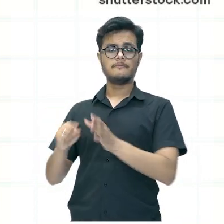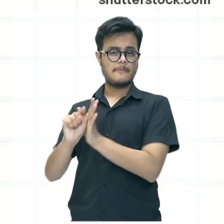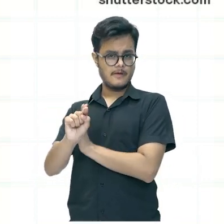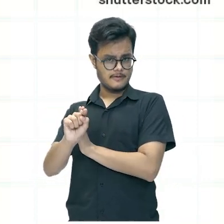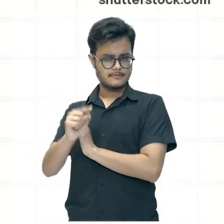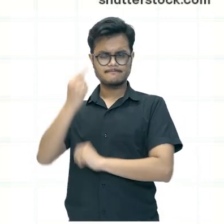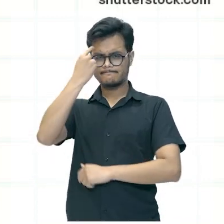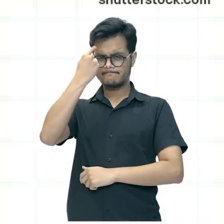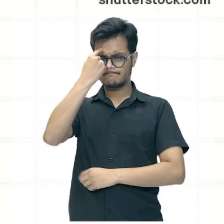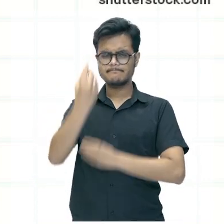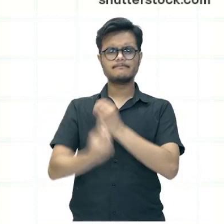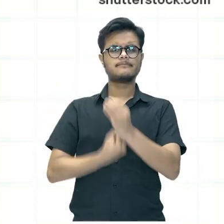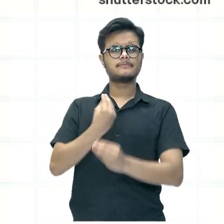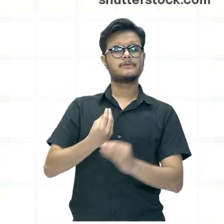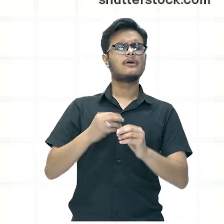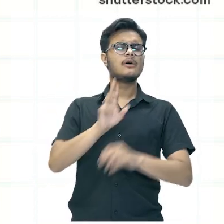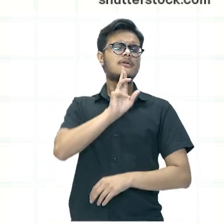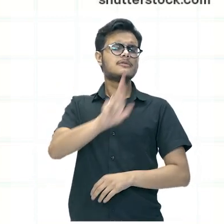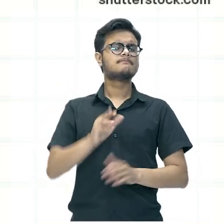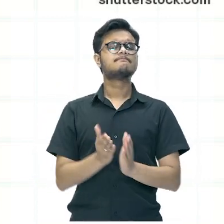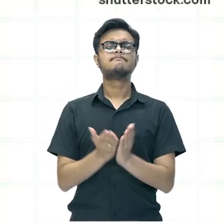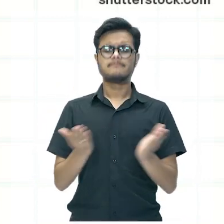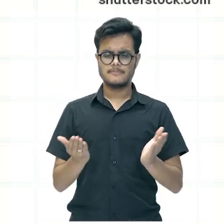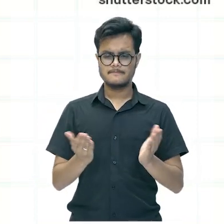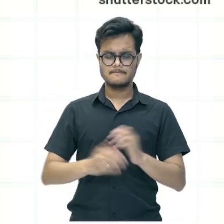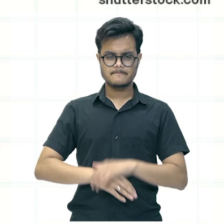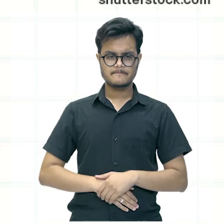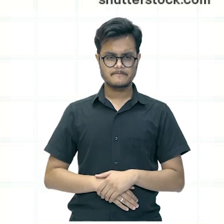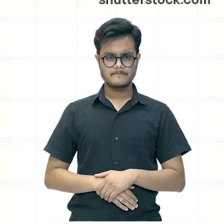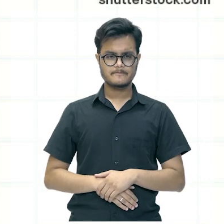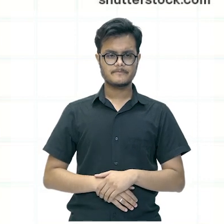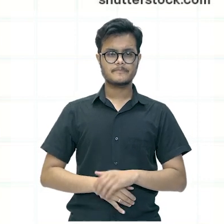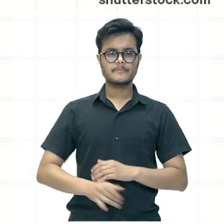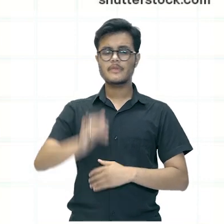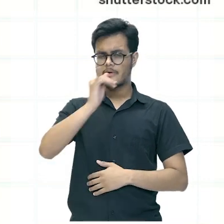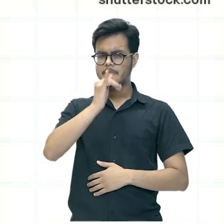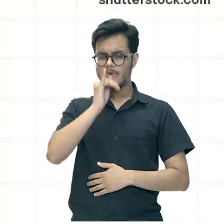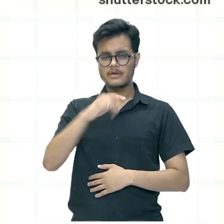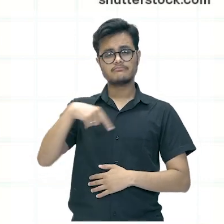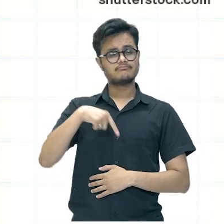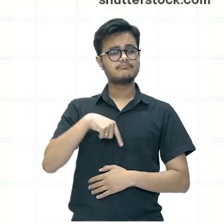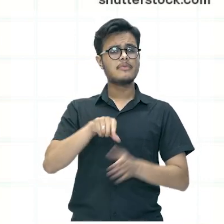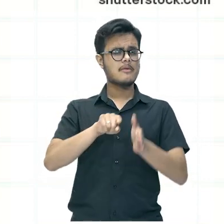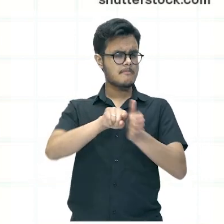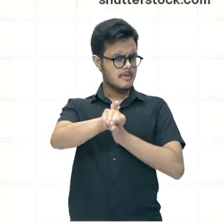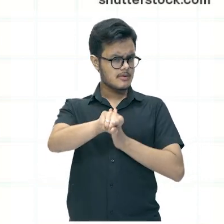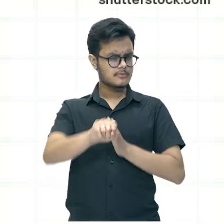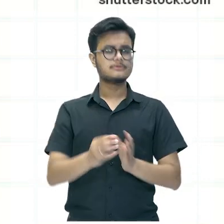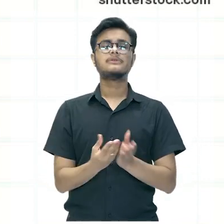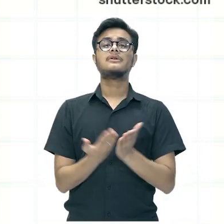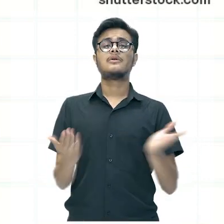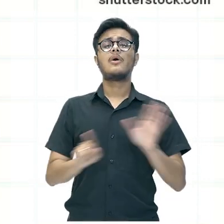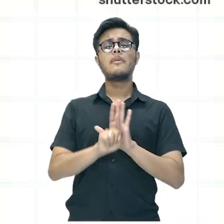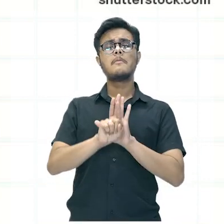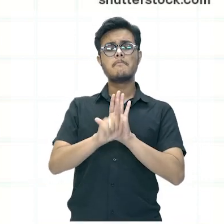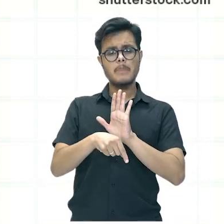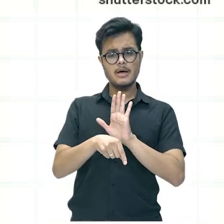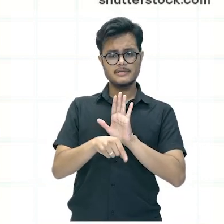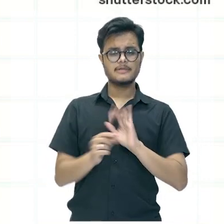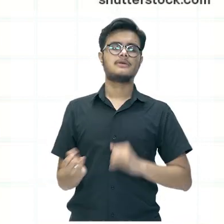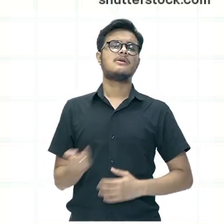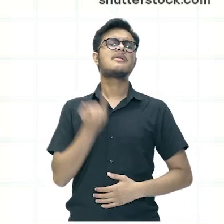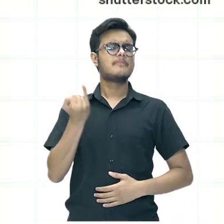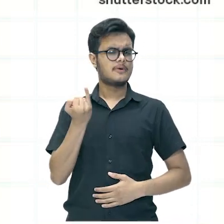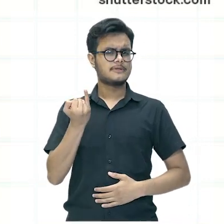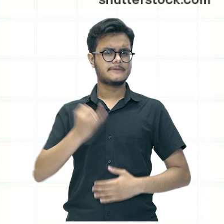vão pensando aí junto comigo qual seria a resposta. Então, acompanha aqui, tem um comando aqui, tá? Esse comando aqui é